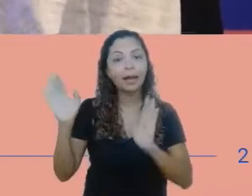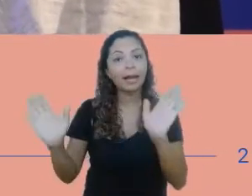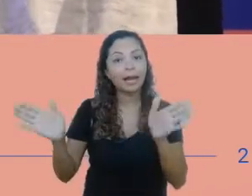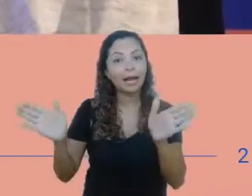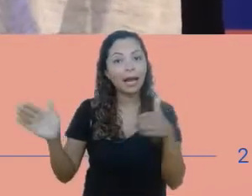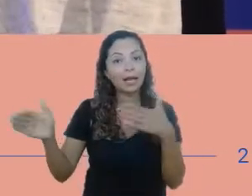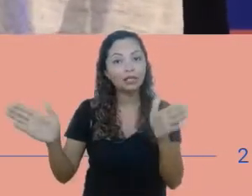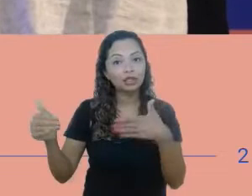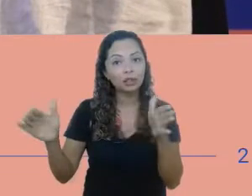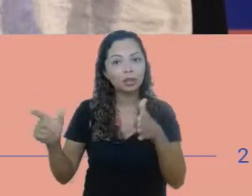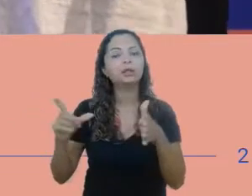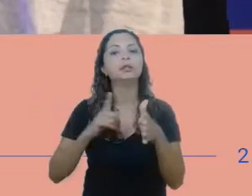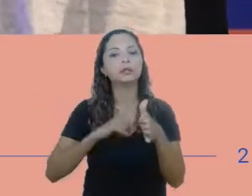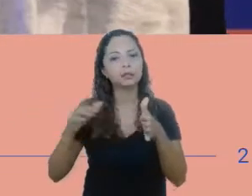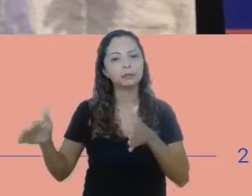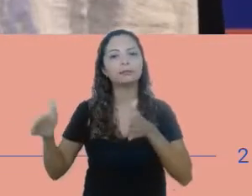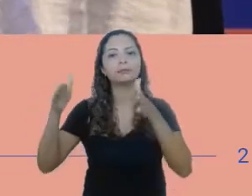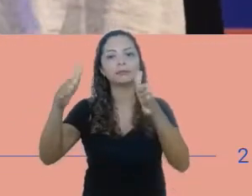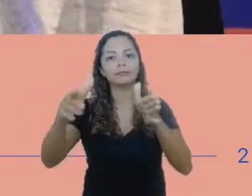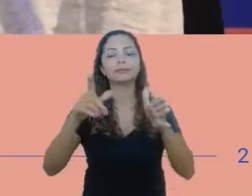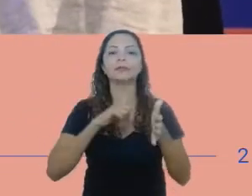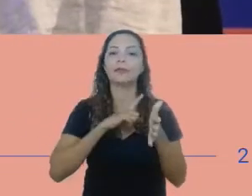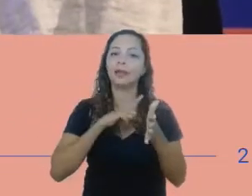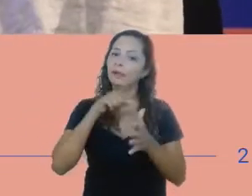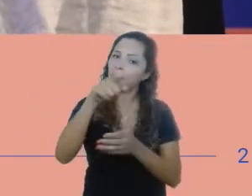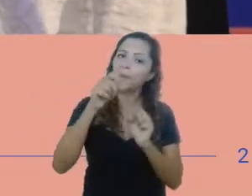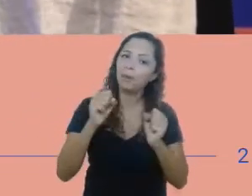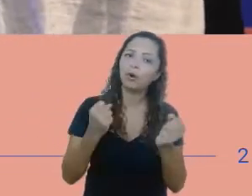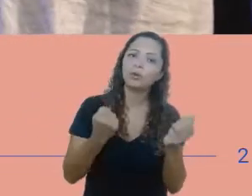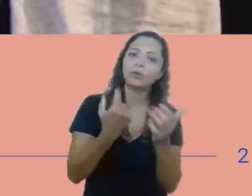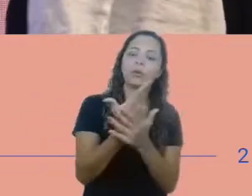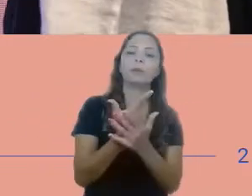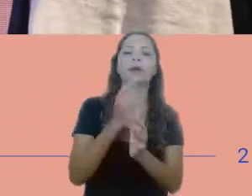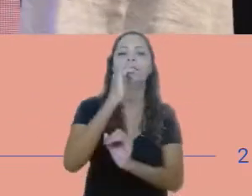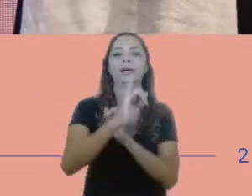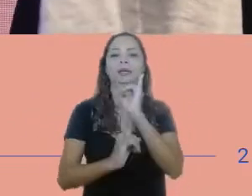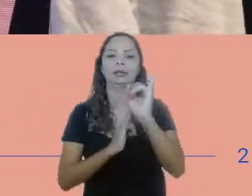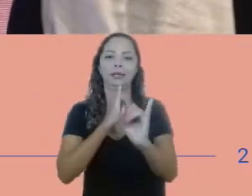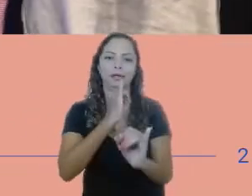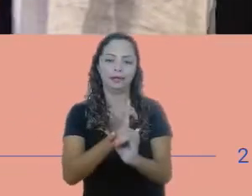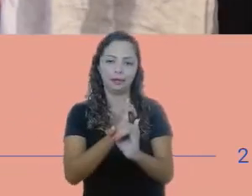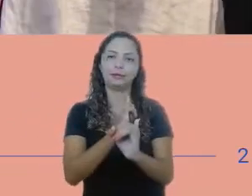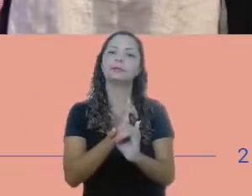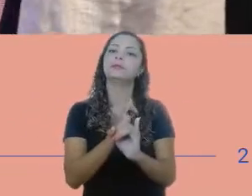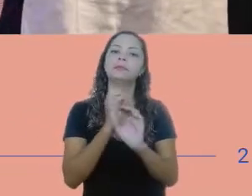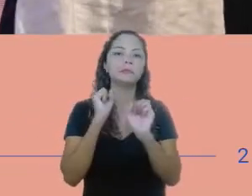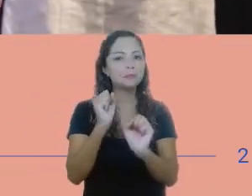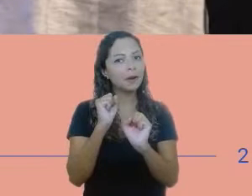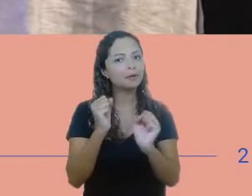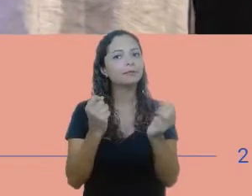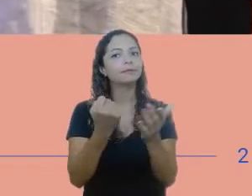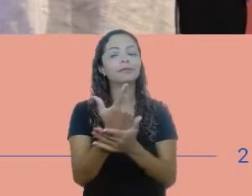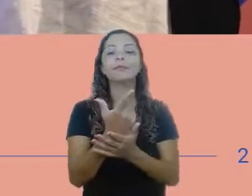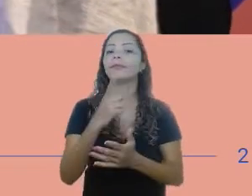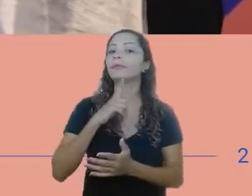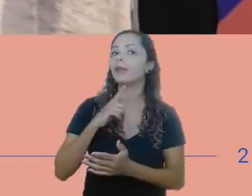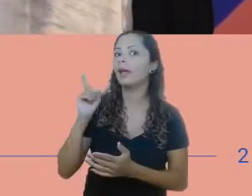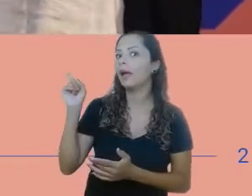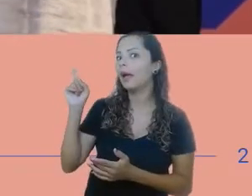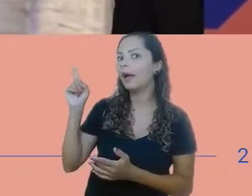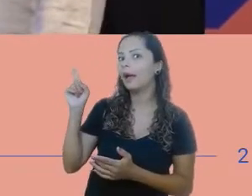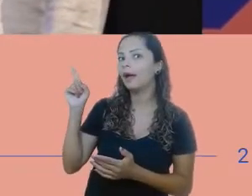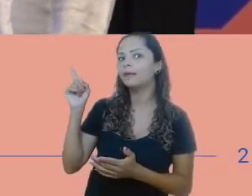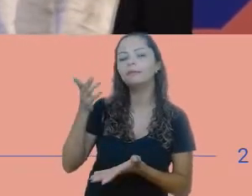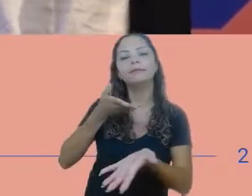online Então você todo mês você pode comprar e por ser uma relação Direta com o consumidor numa plataforma